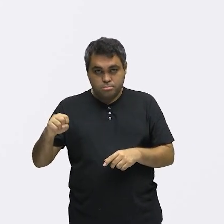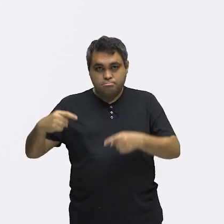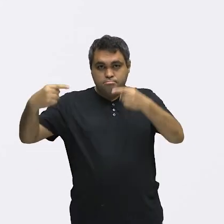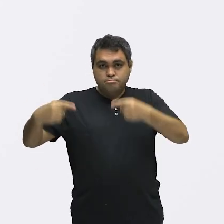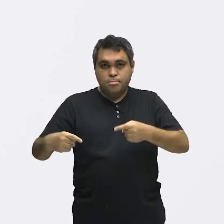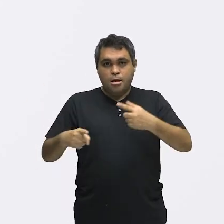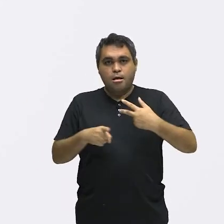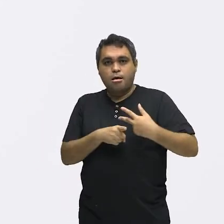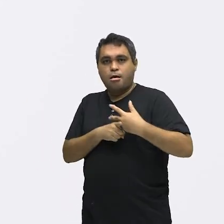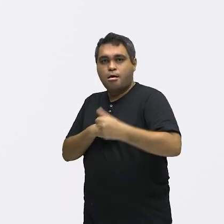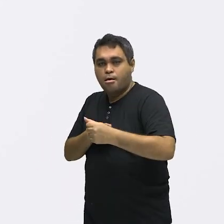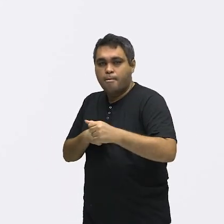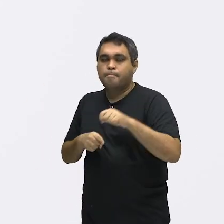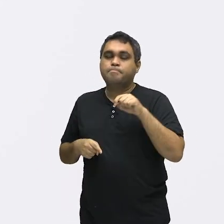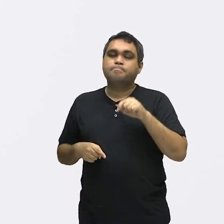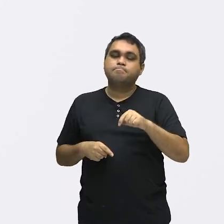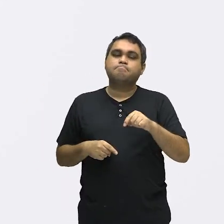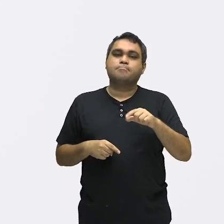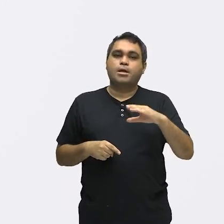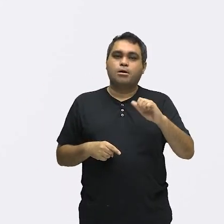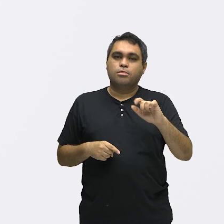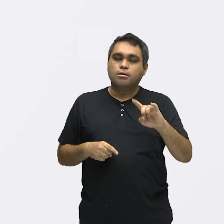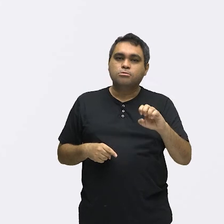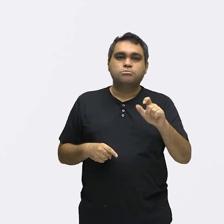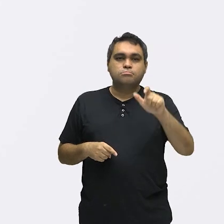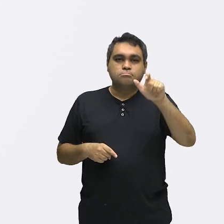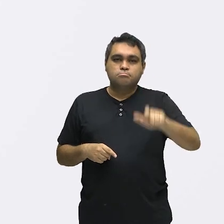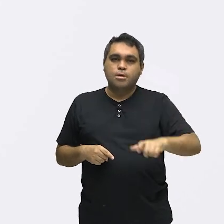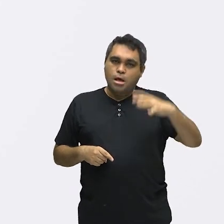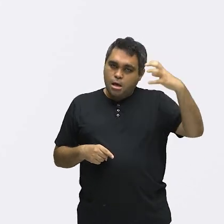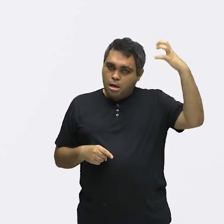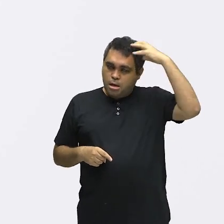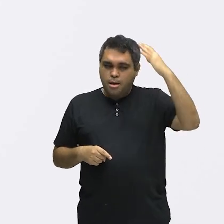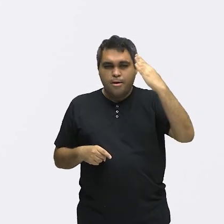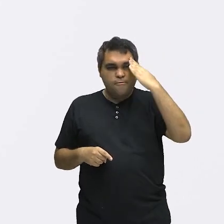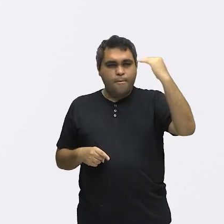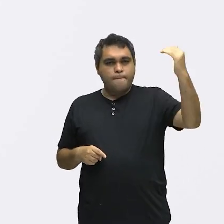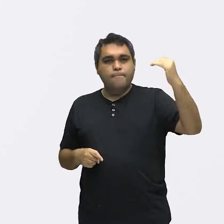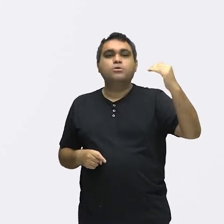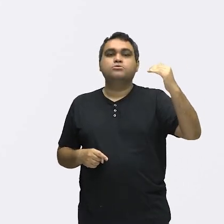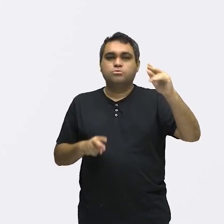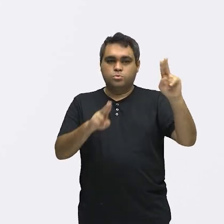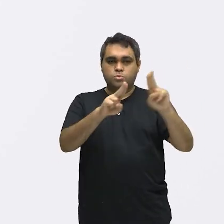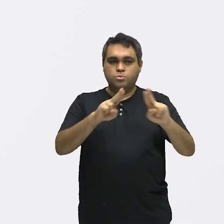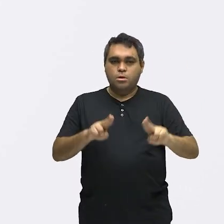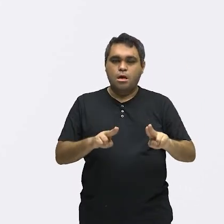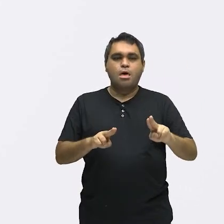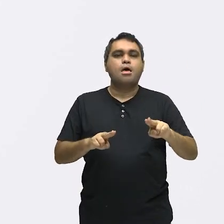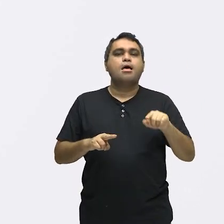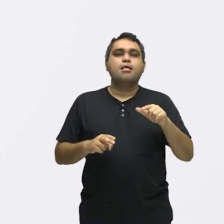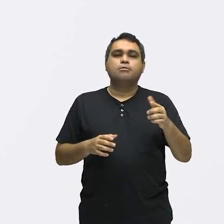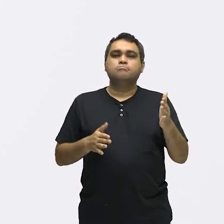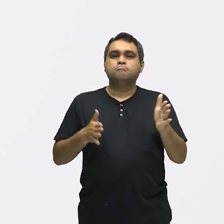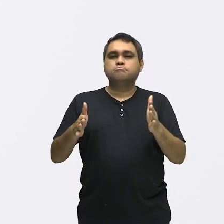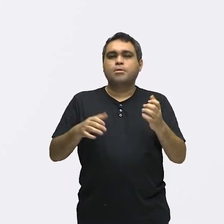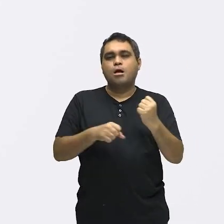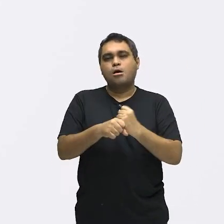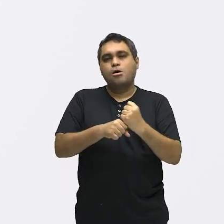caldeus, tendo como principal representante o rei Nabucodonosor, que governou o império por cerca